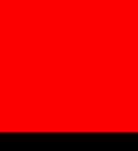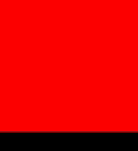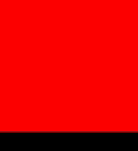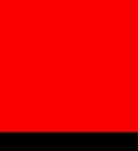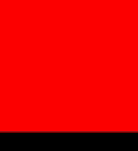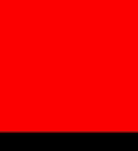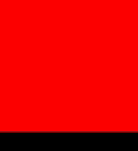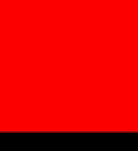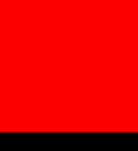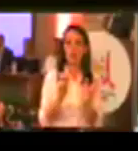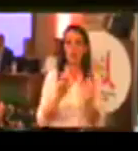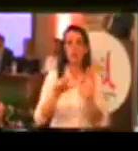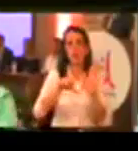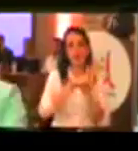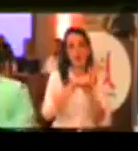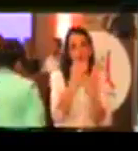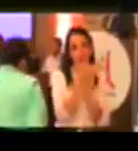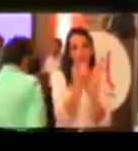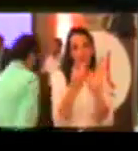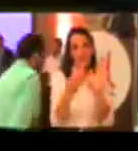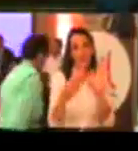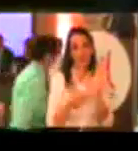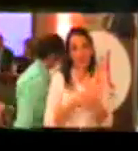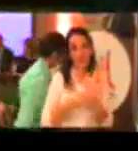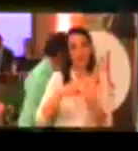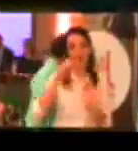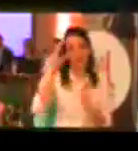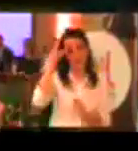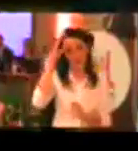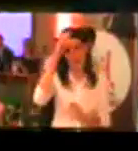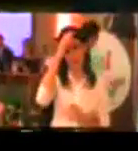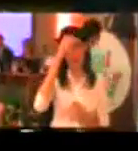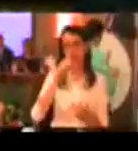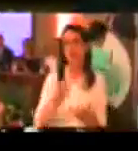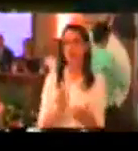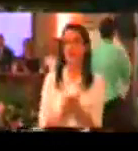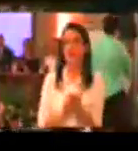da Escola do Legislativo da Câmara Municipal de Criciúma.